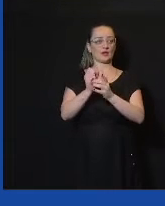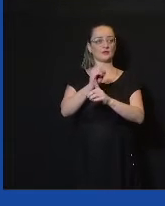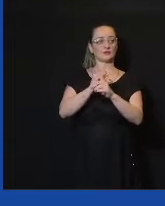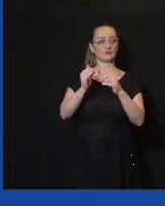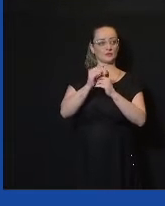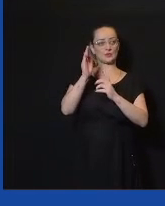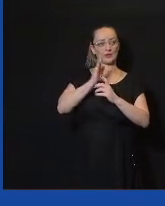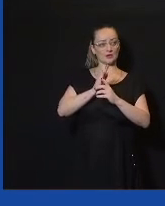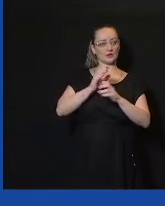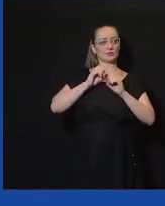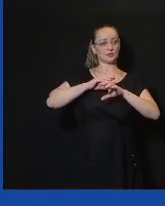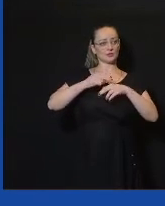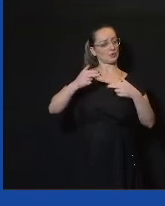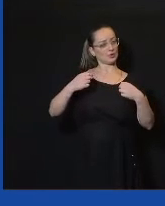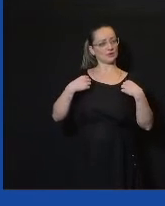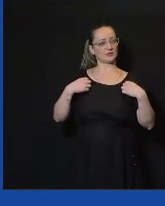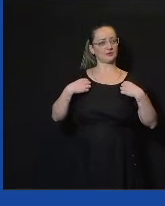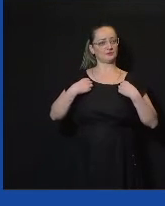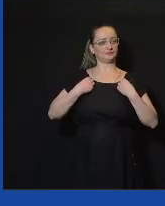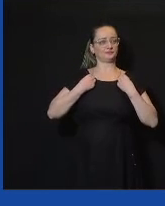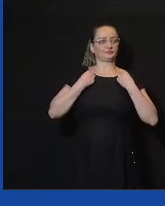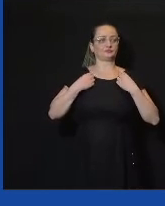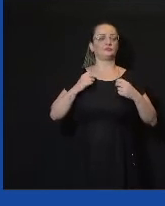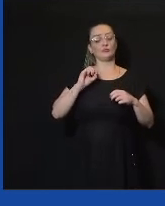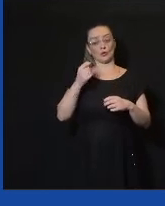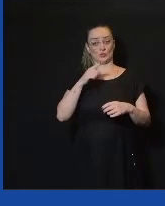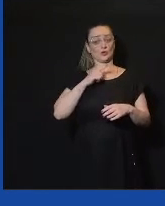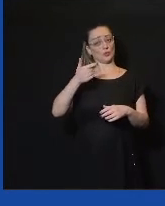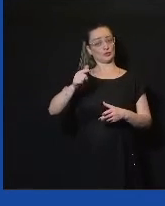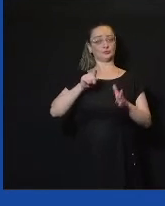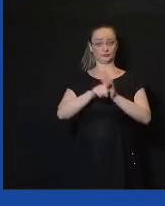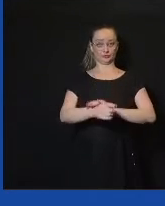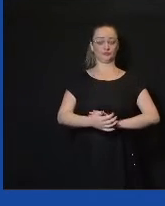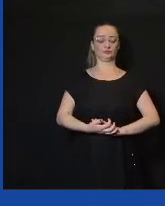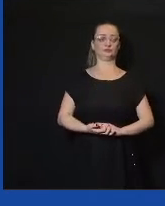vocês querem falar sobre isso, senão eu tenho uma outra pergunta aqui. Renato?